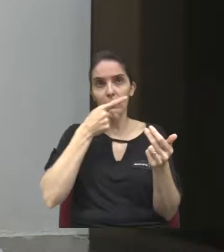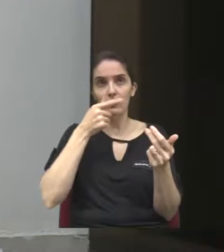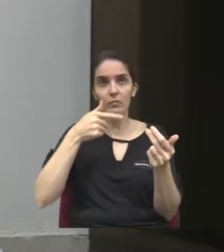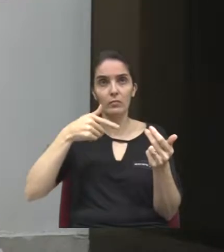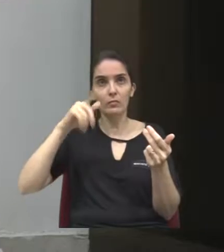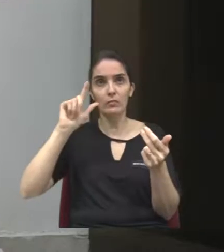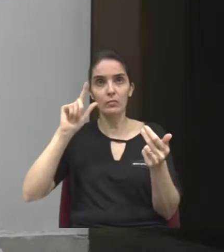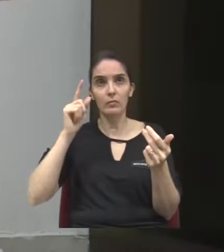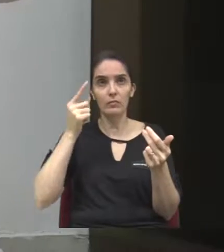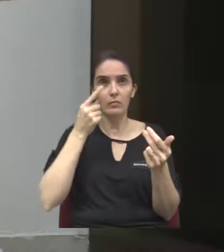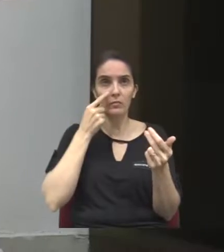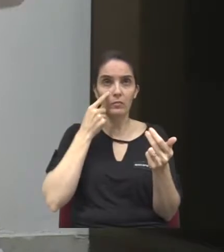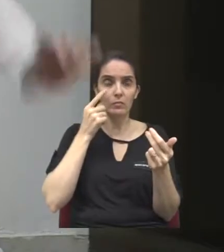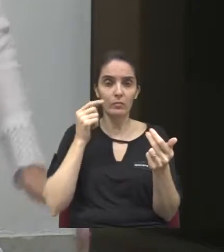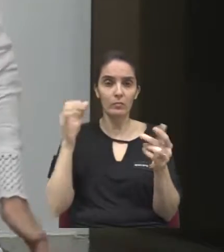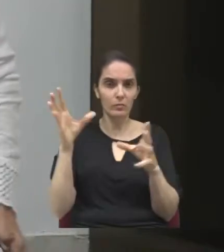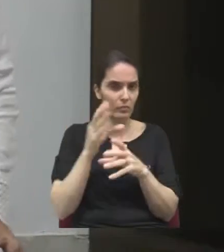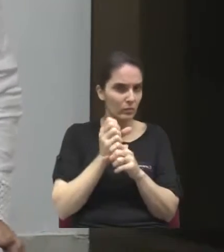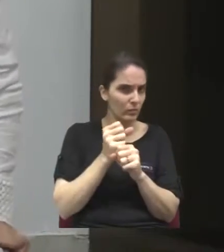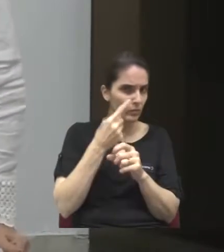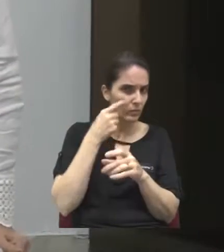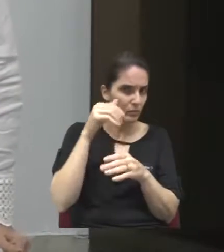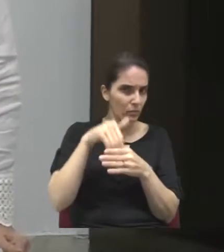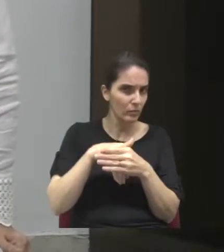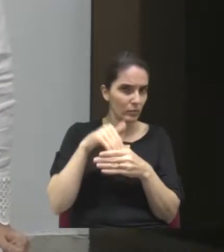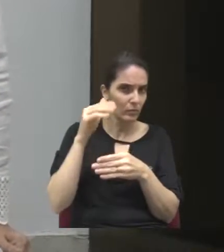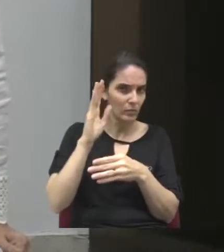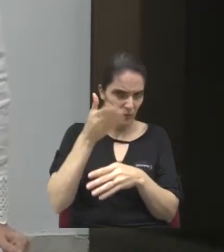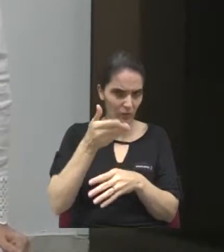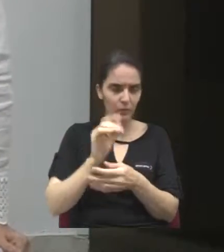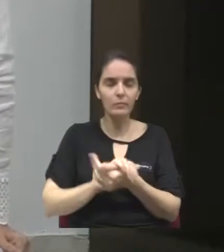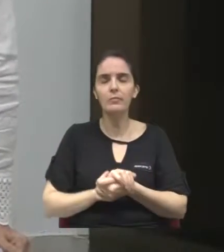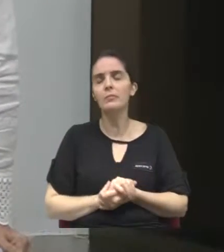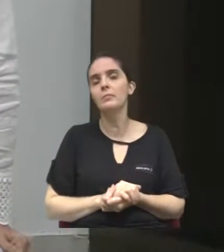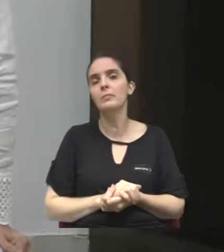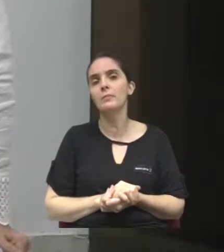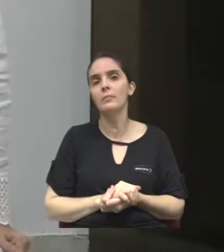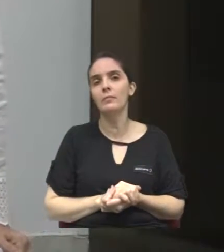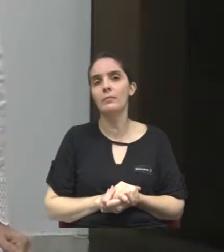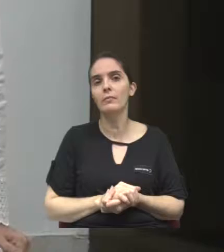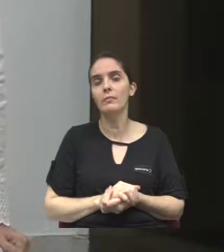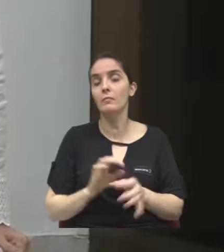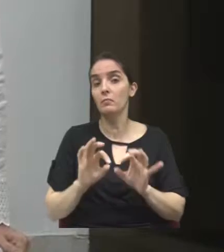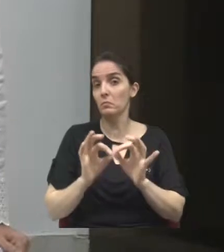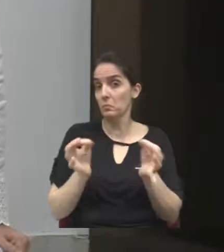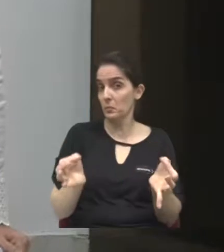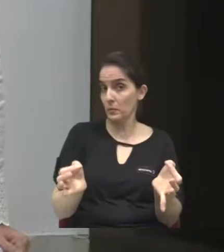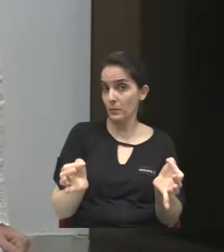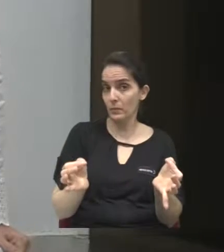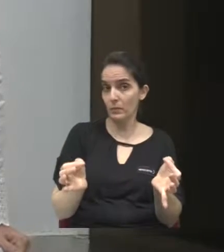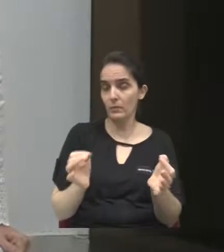resultado. Não, já foi? Tá. Fica fácil de